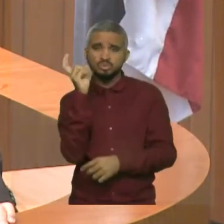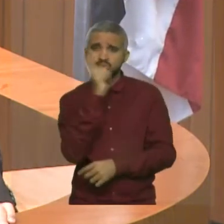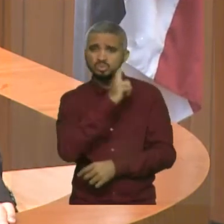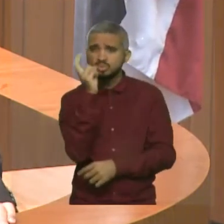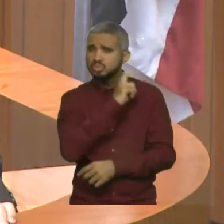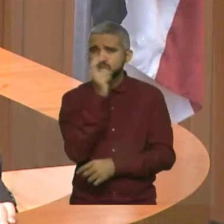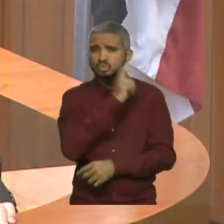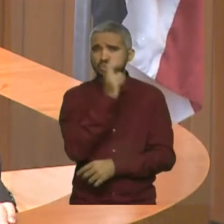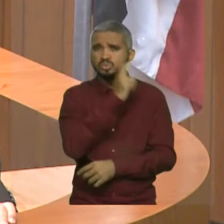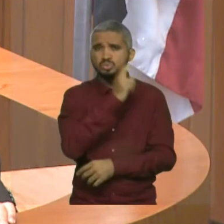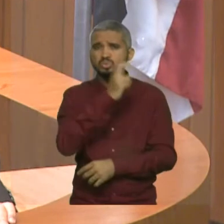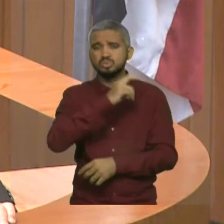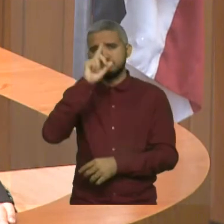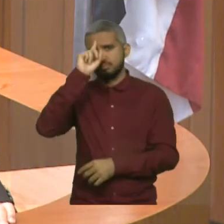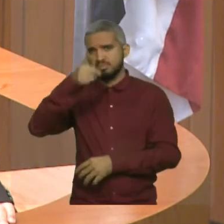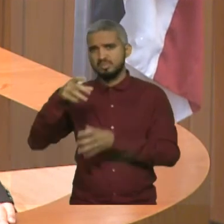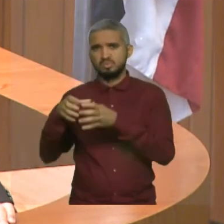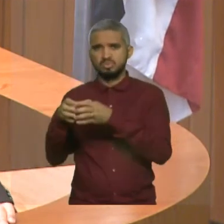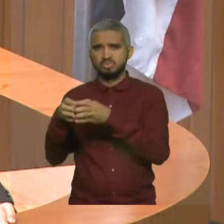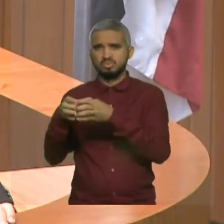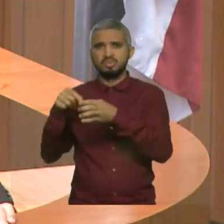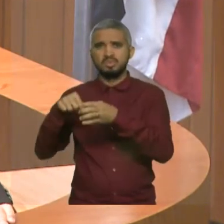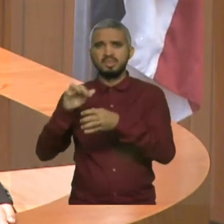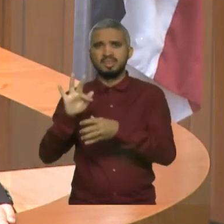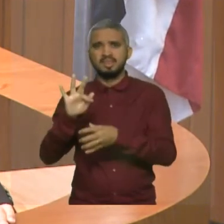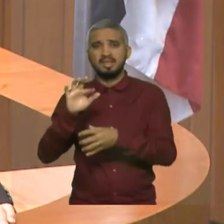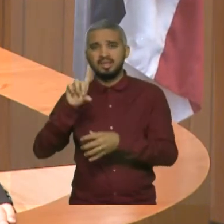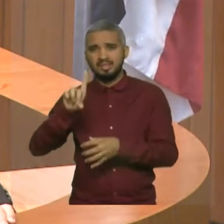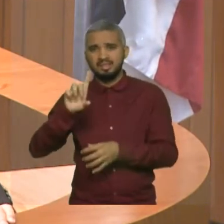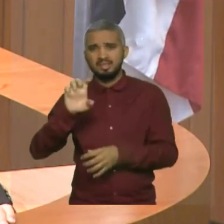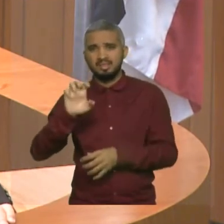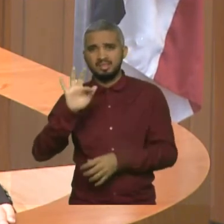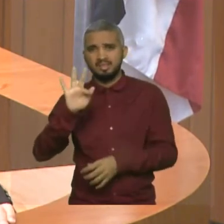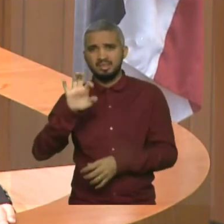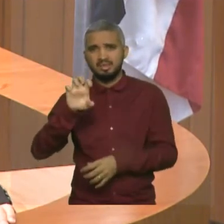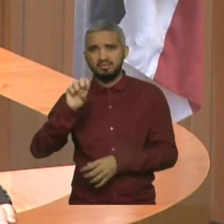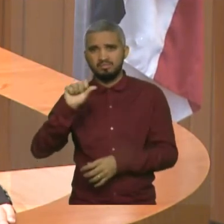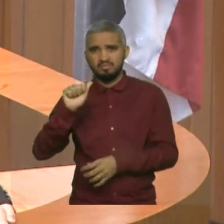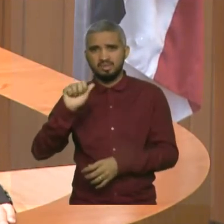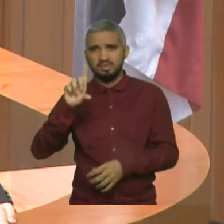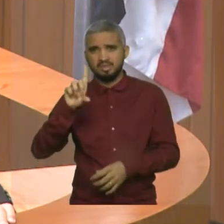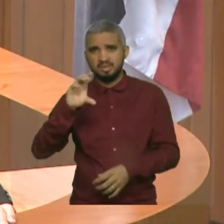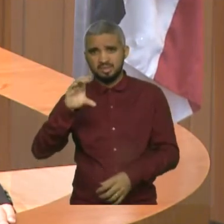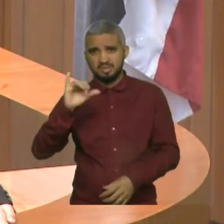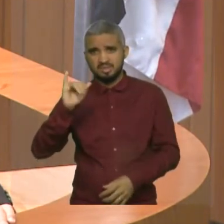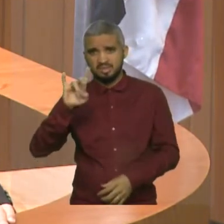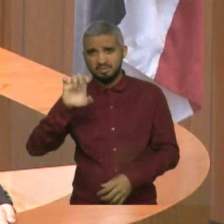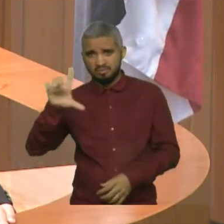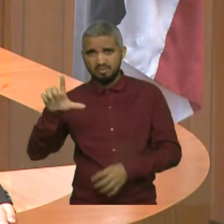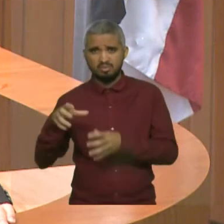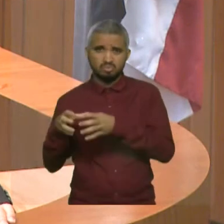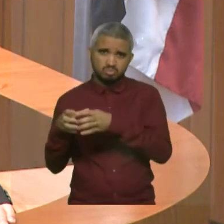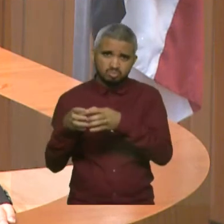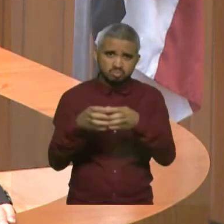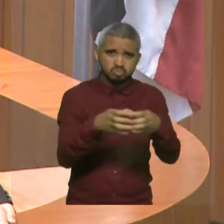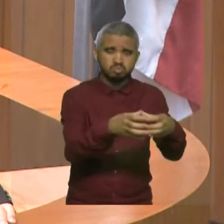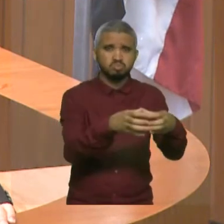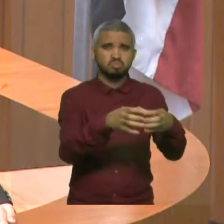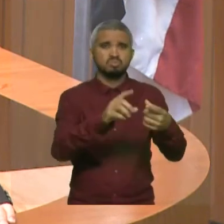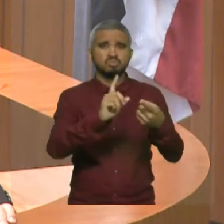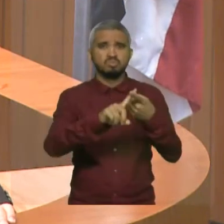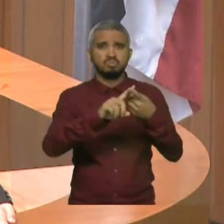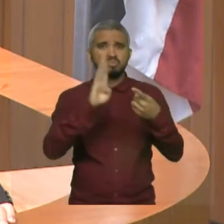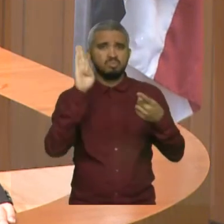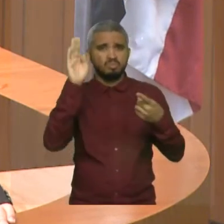encaminhe, envie a Defesa Civil ao município de Grajaú, ao município de Barra do Corda, ao município de